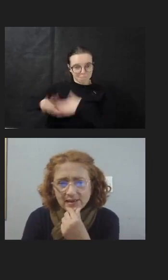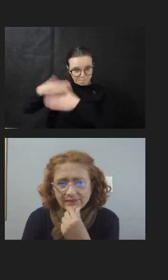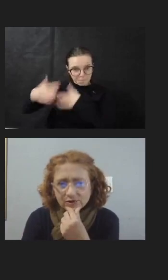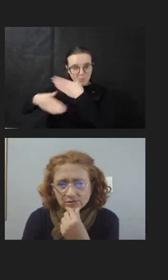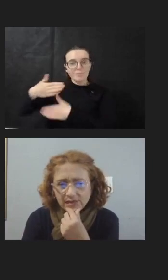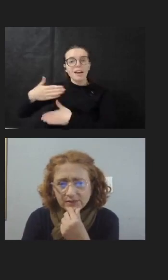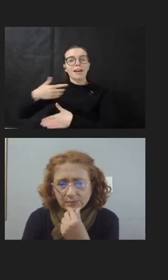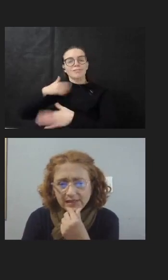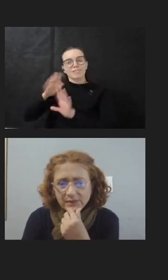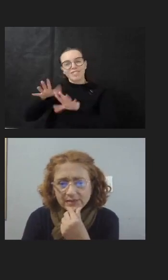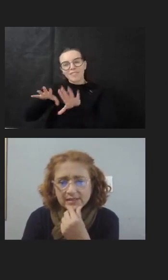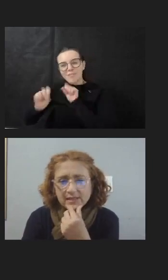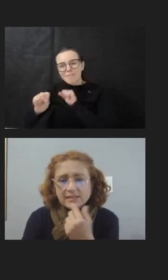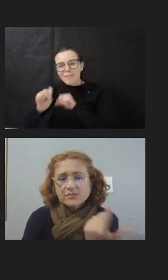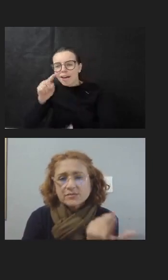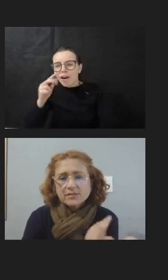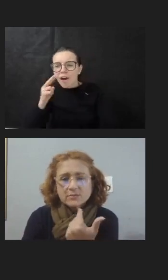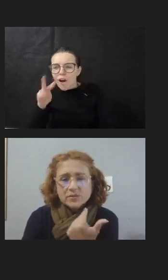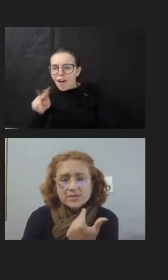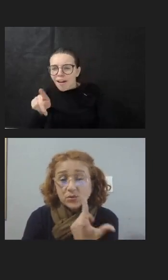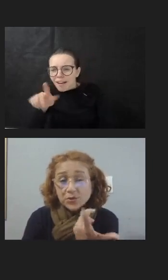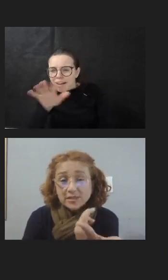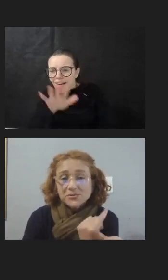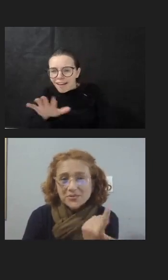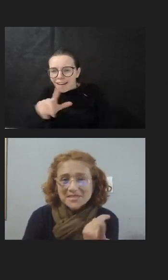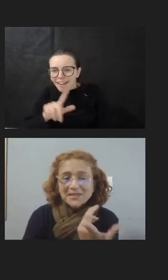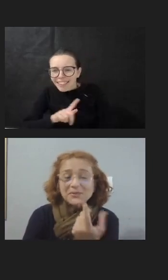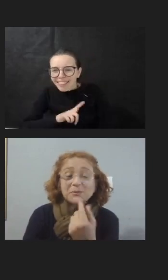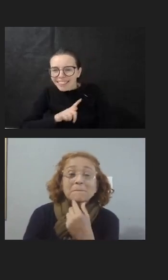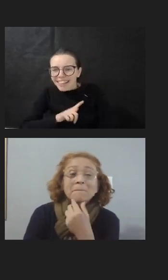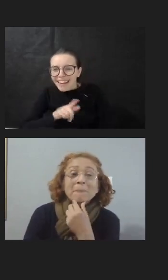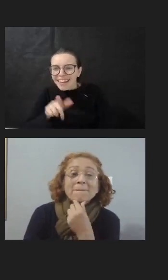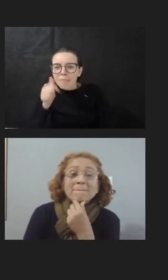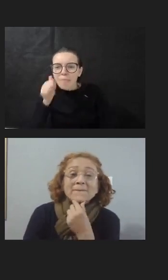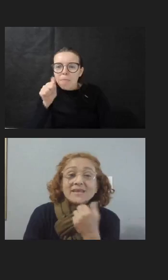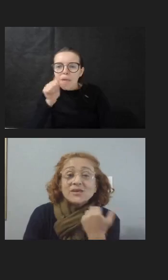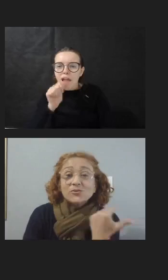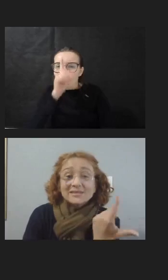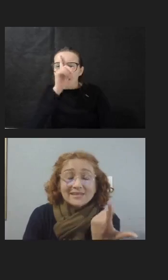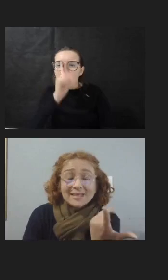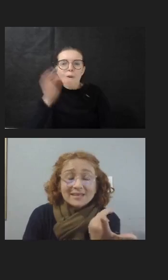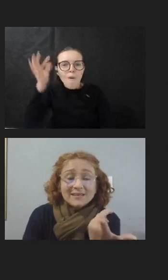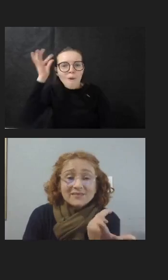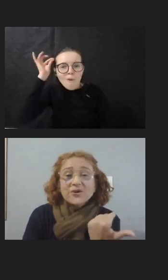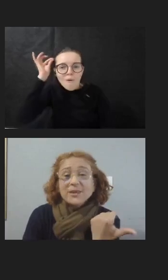que essa foto bem do meio aqui, que tem uma moça loura no centro,